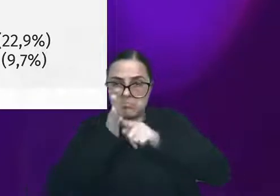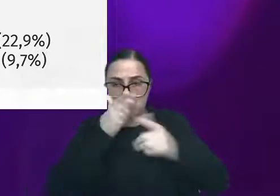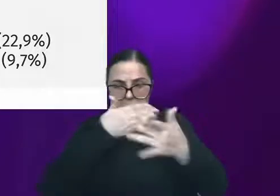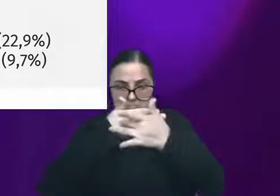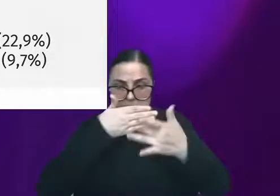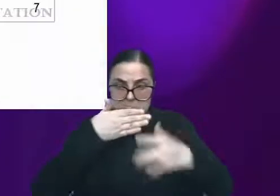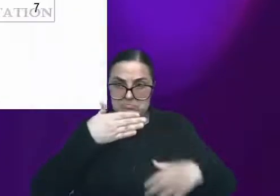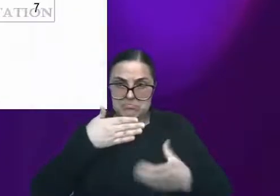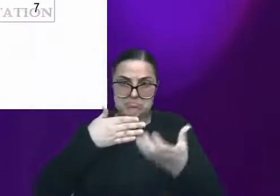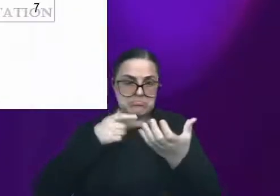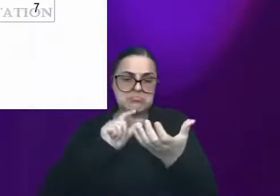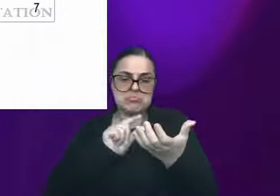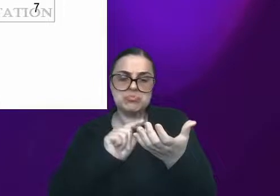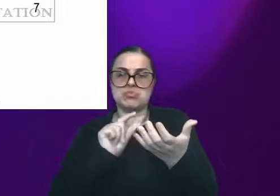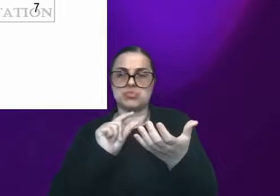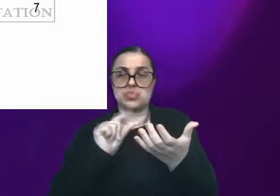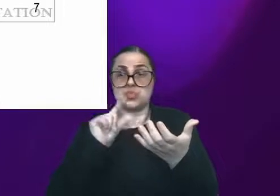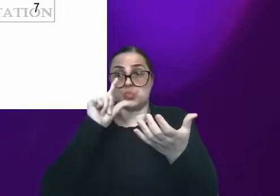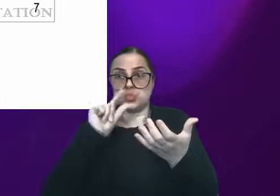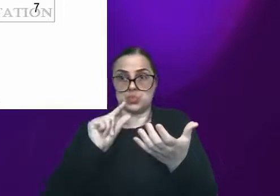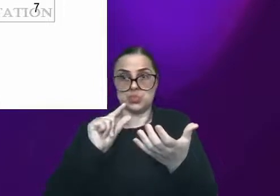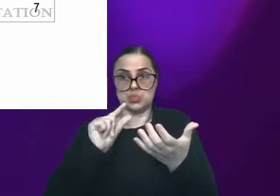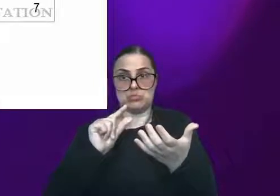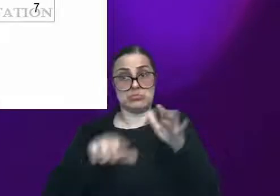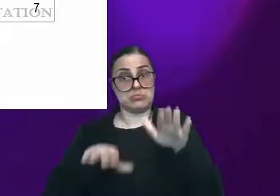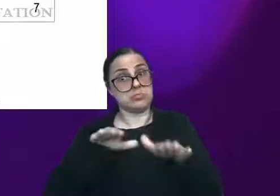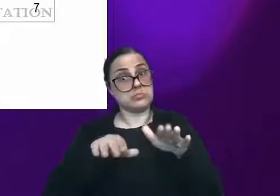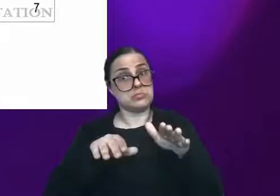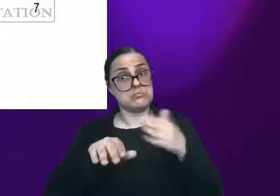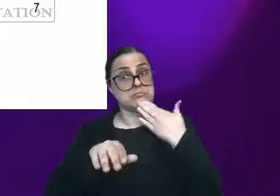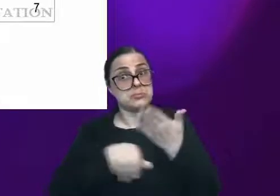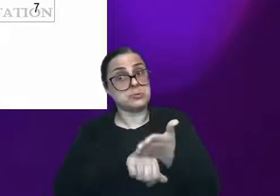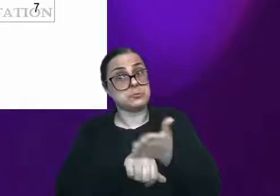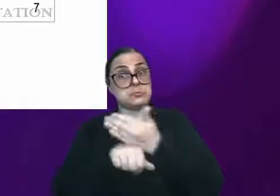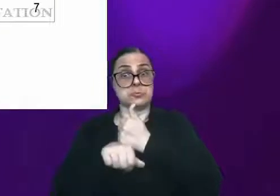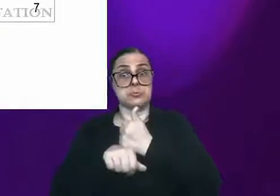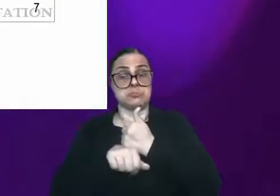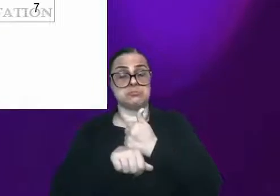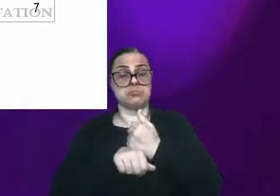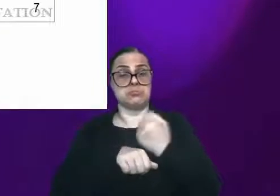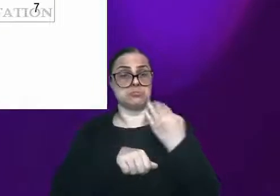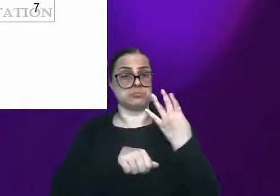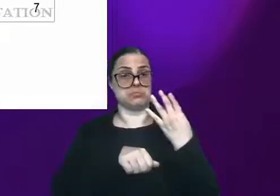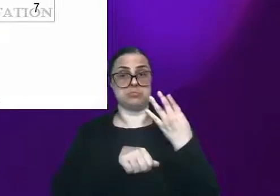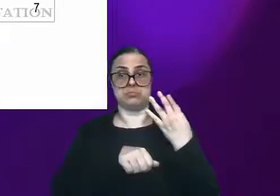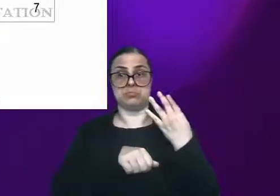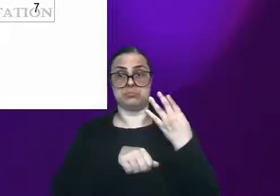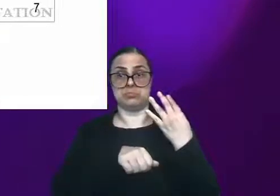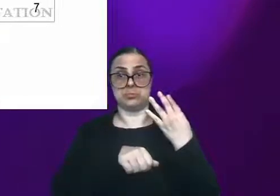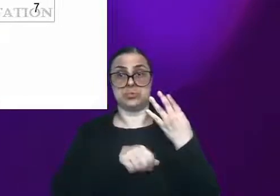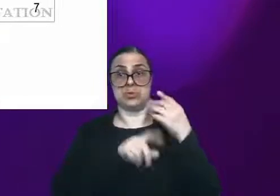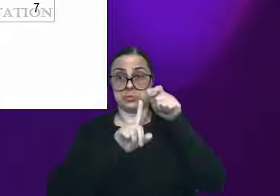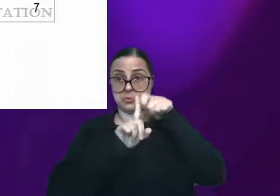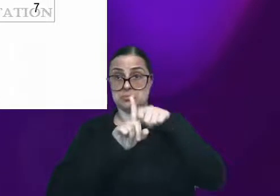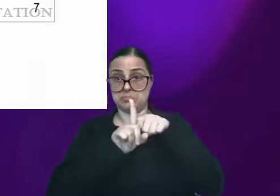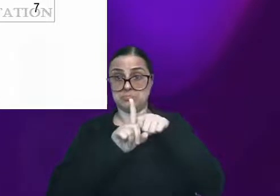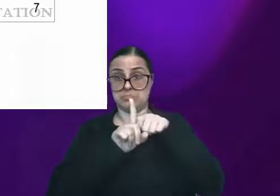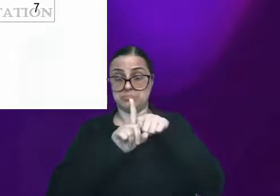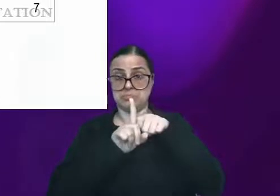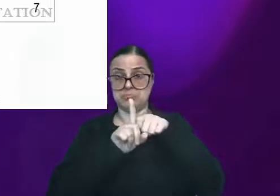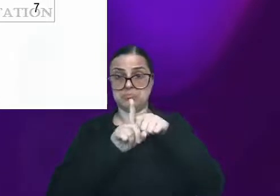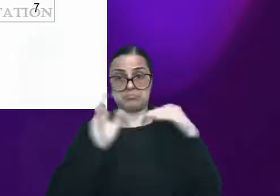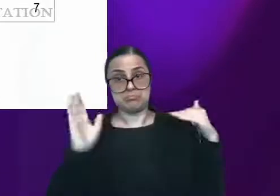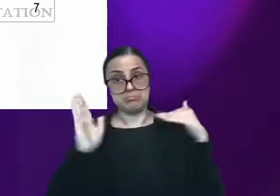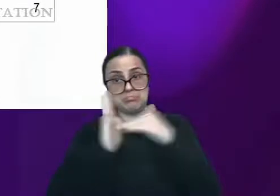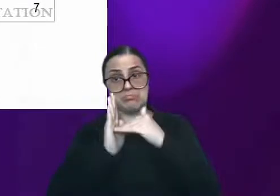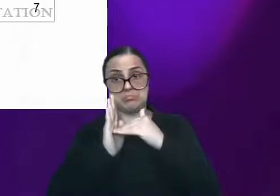downstaging até mais precoce, em termos de 4 anos, para exatamente, desculpa, em termos de 4 meses. Então, no máximo